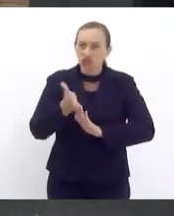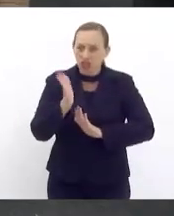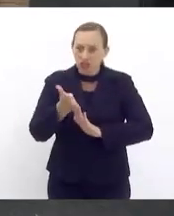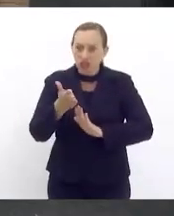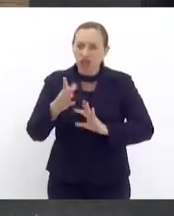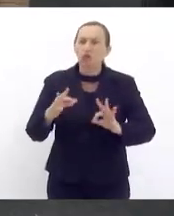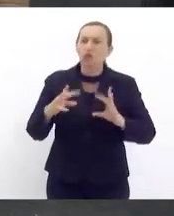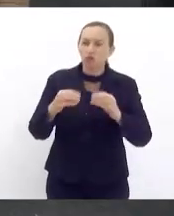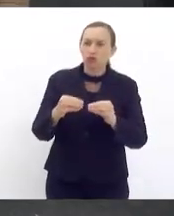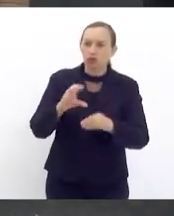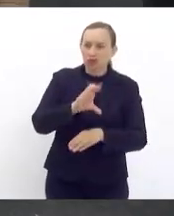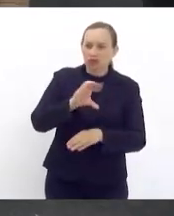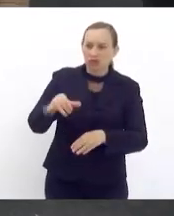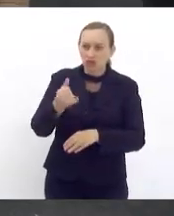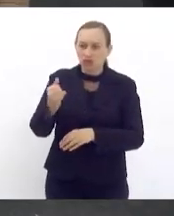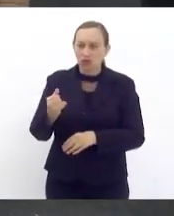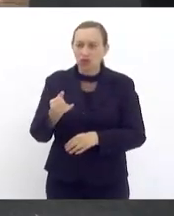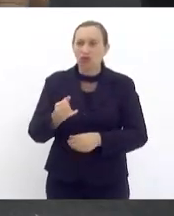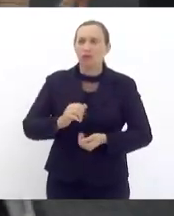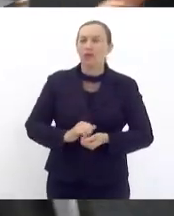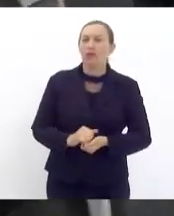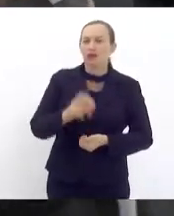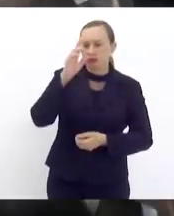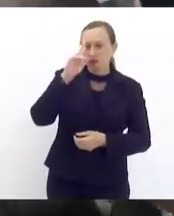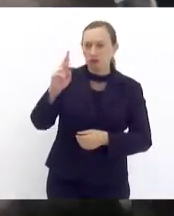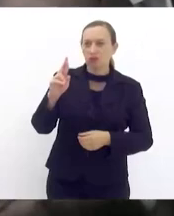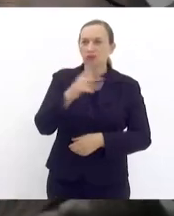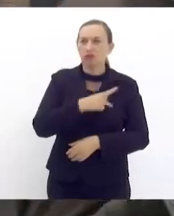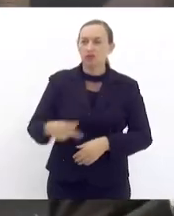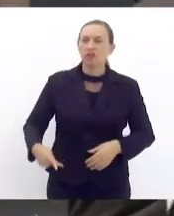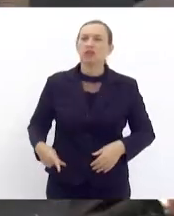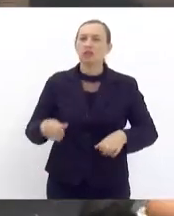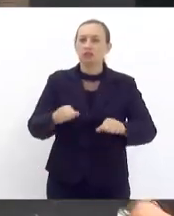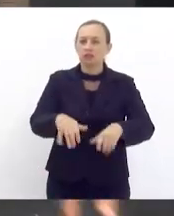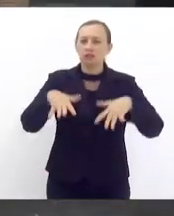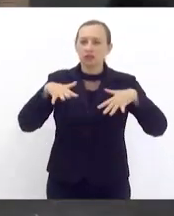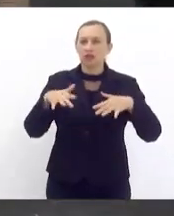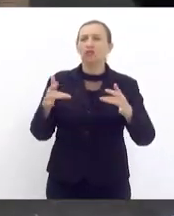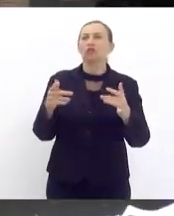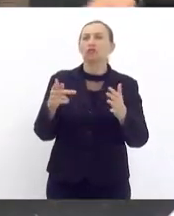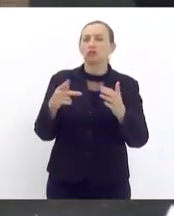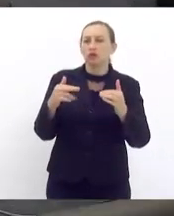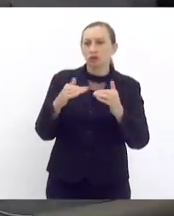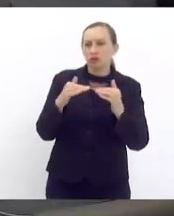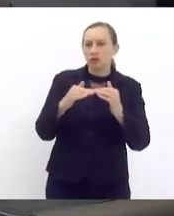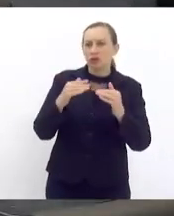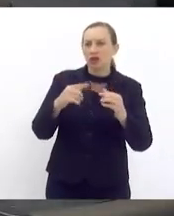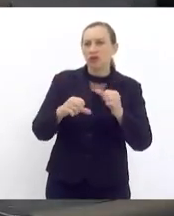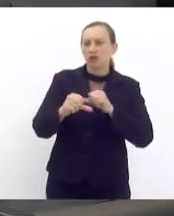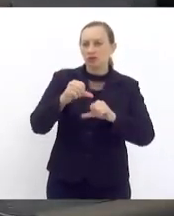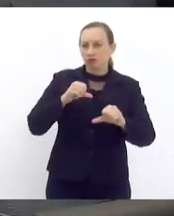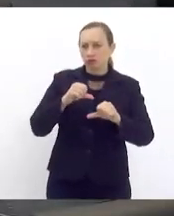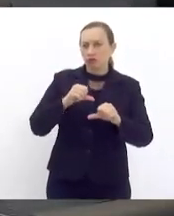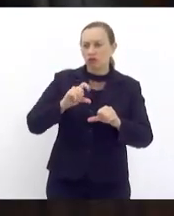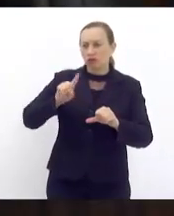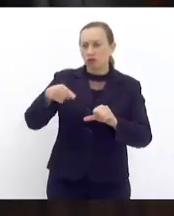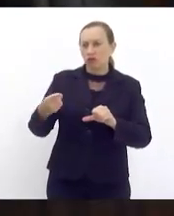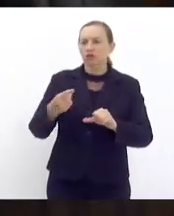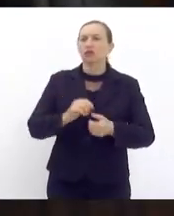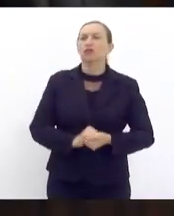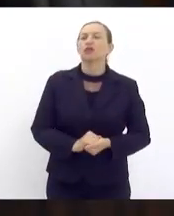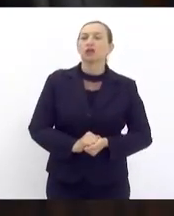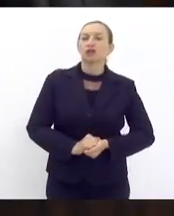pela Emenda da ccj aí seu presidente e o plenário concordar Retorna depois a gente volta tá eu quero